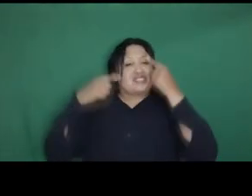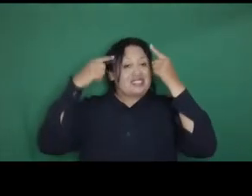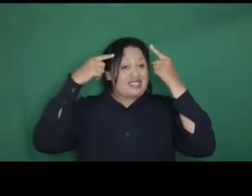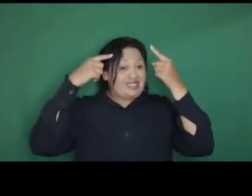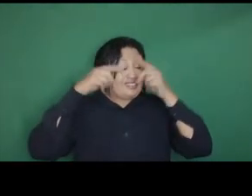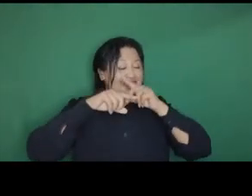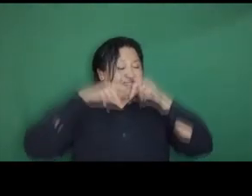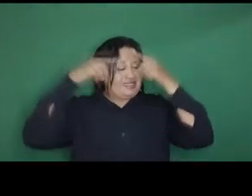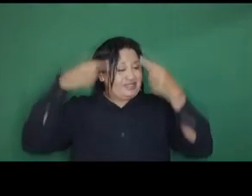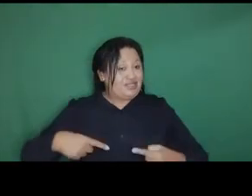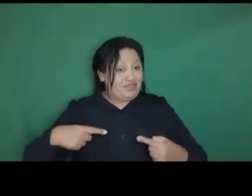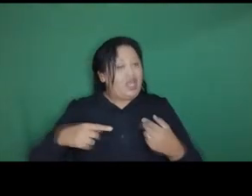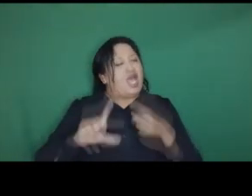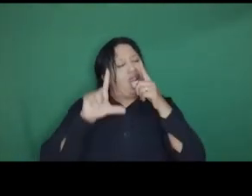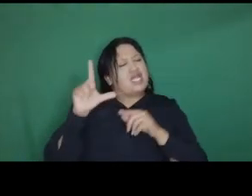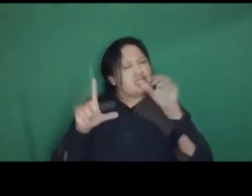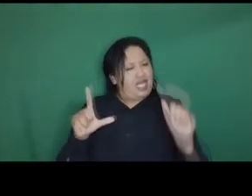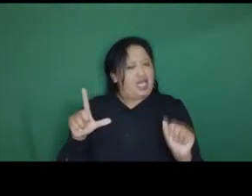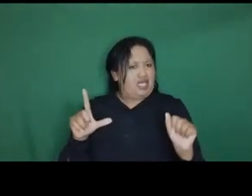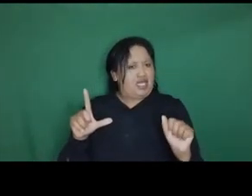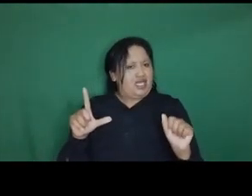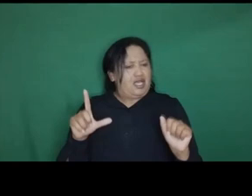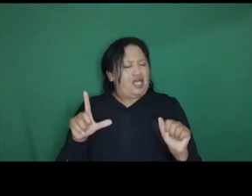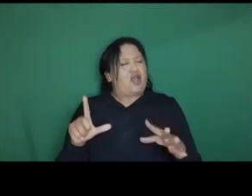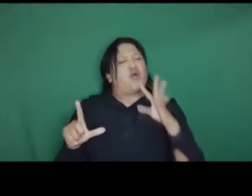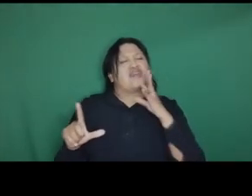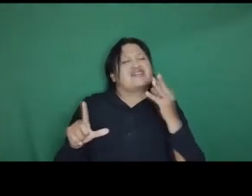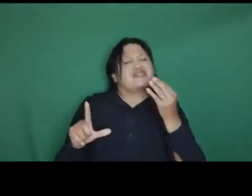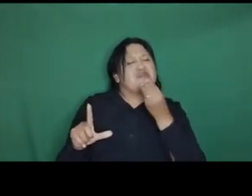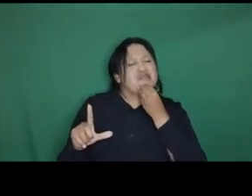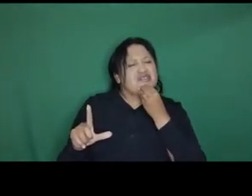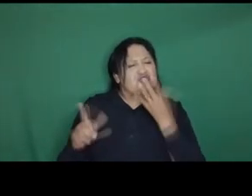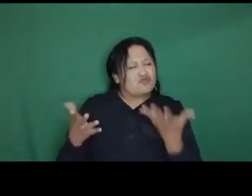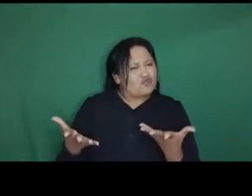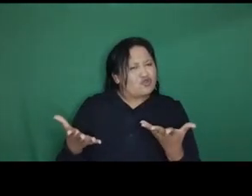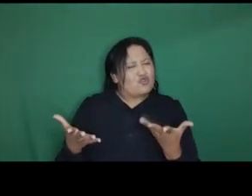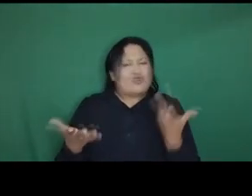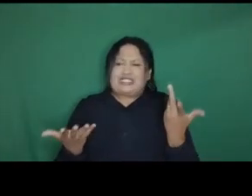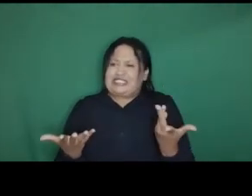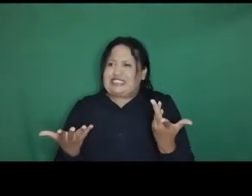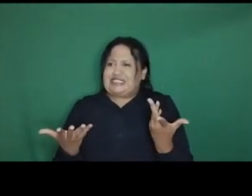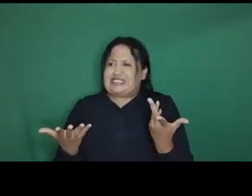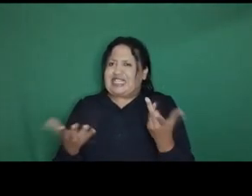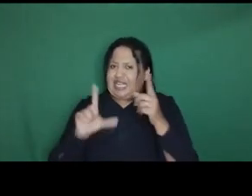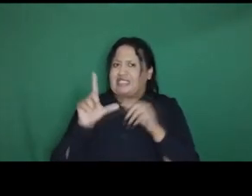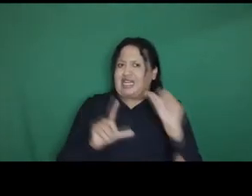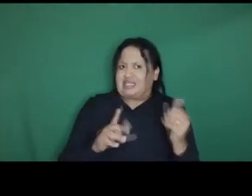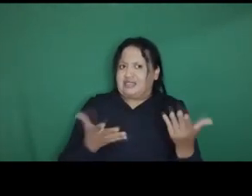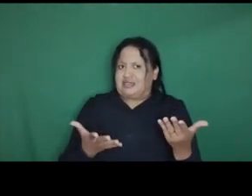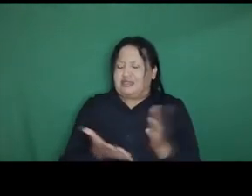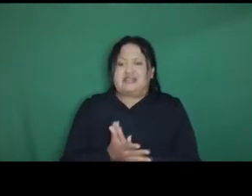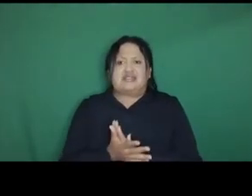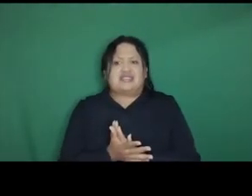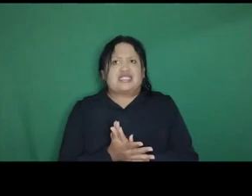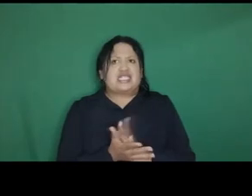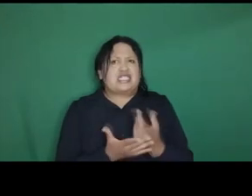empírico né o conhecimento que é assentado na observação na experiência